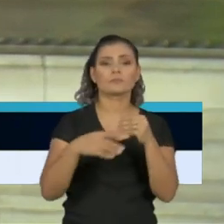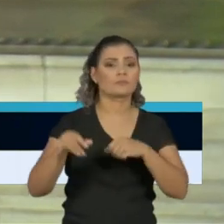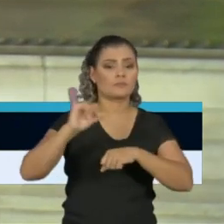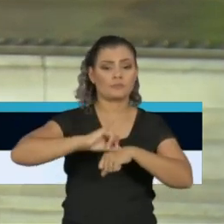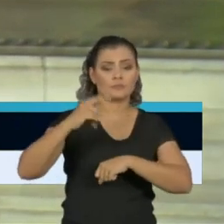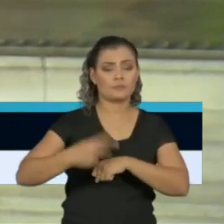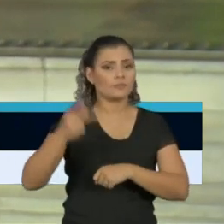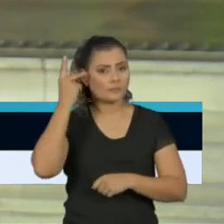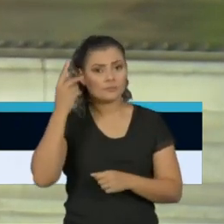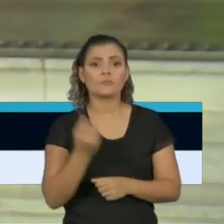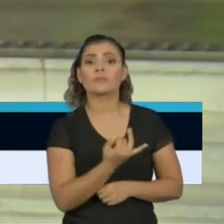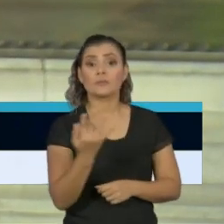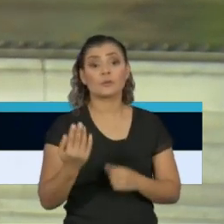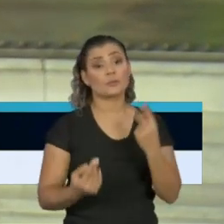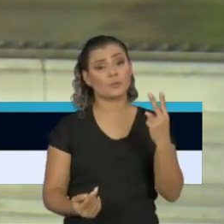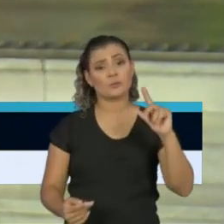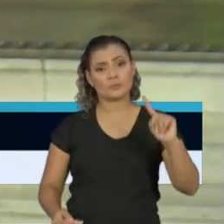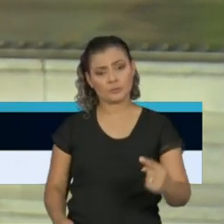de São Paulo